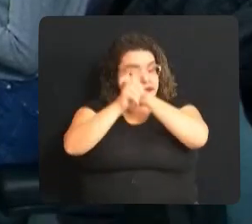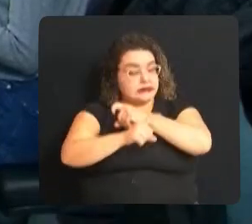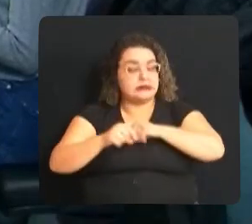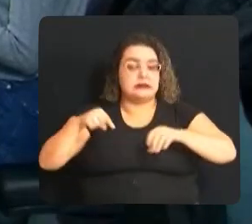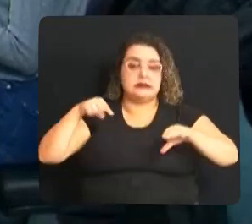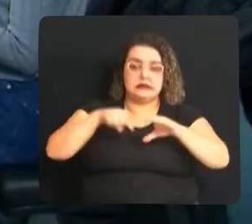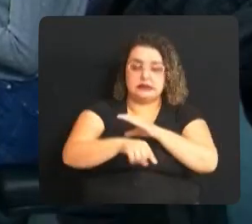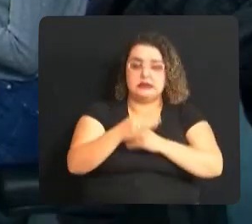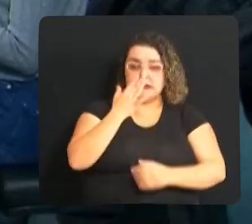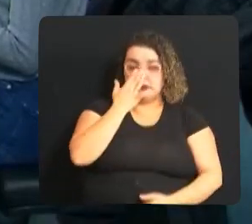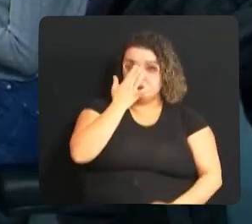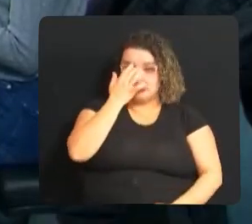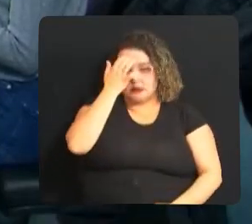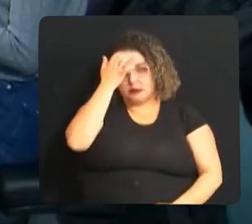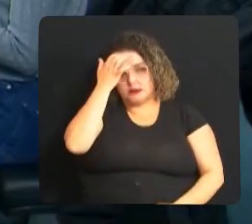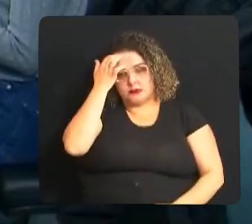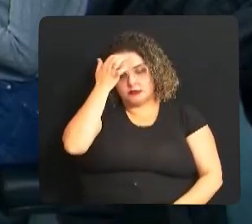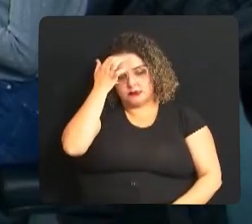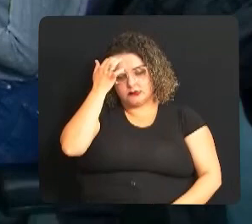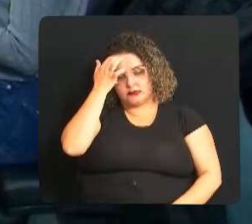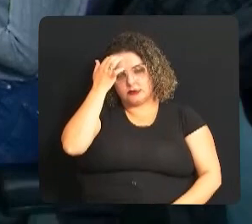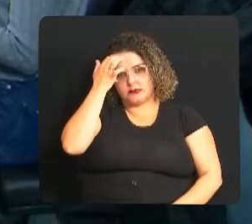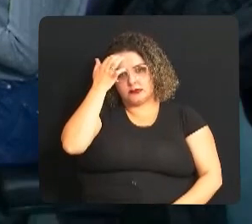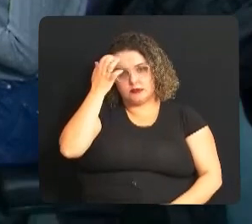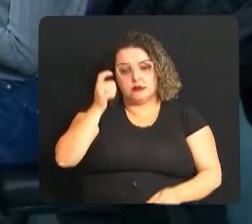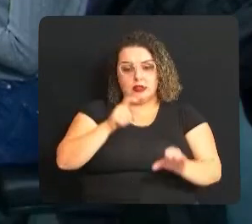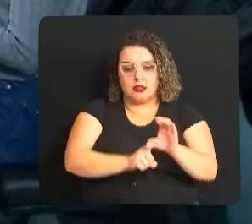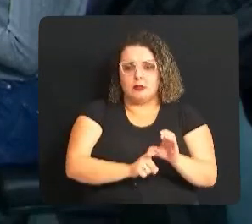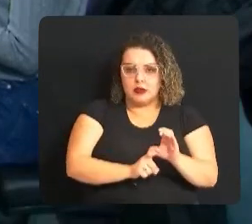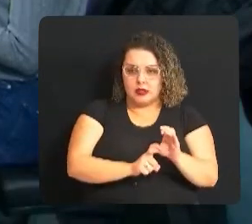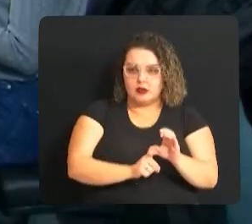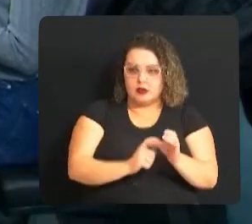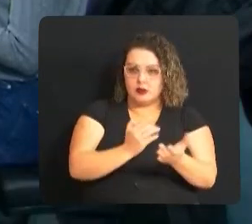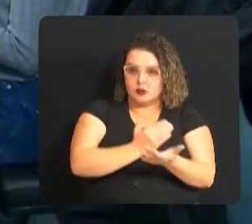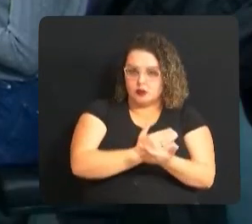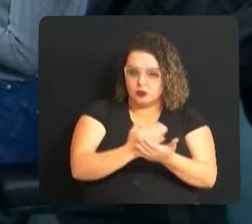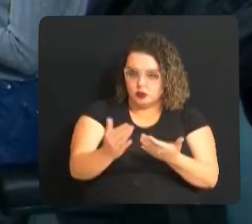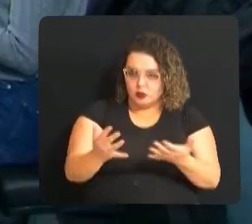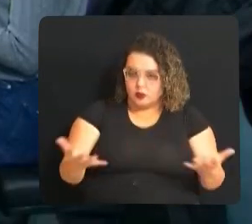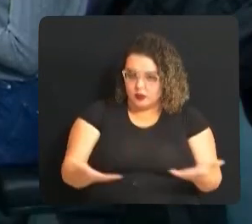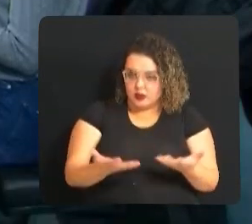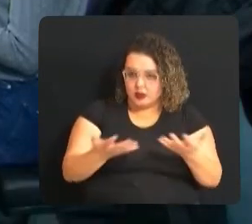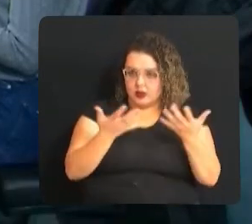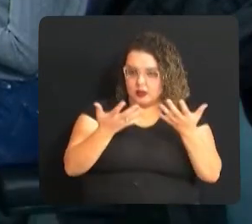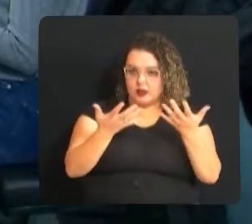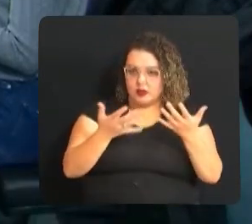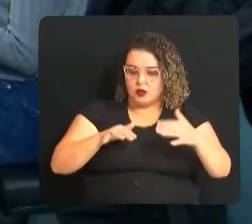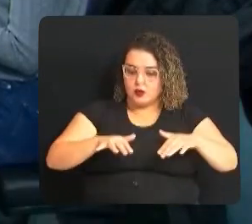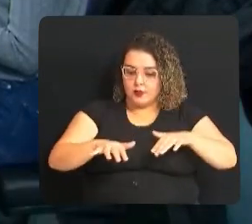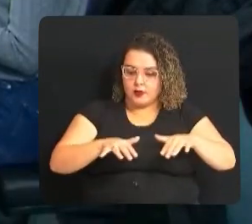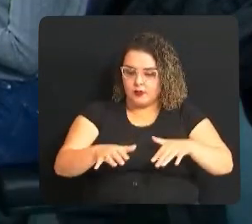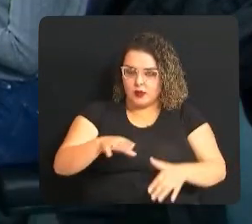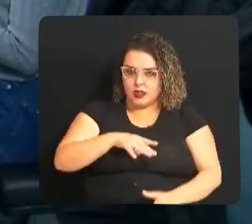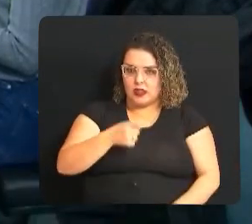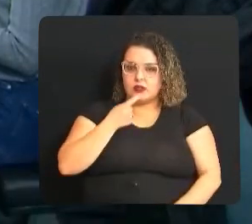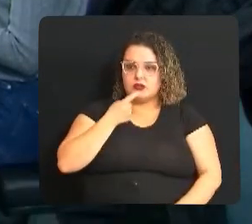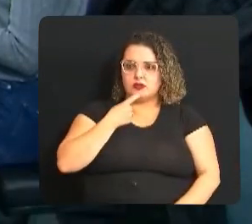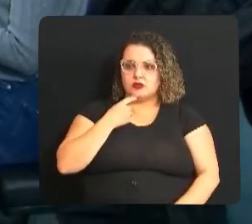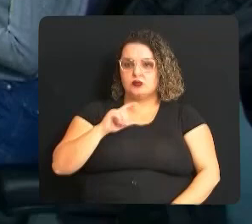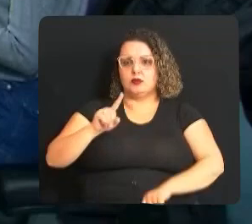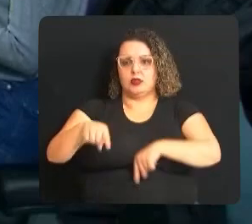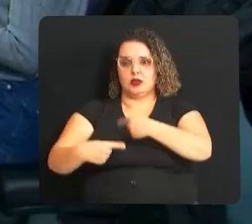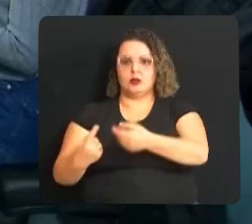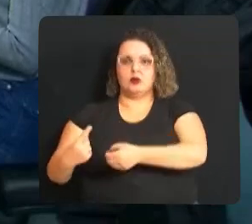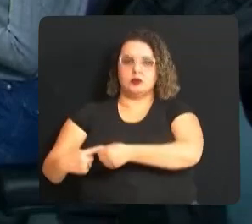algumas demandas complexas que dependem do seu início, da sua do